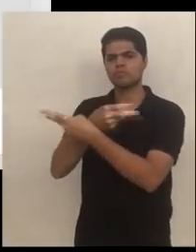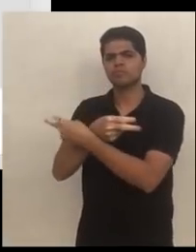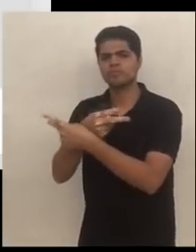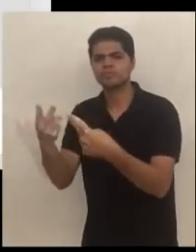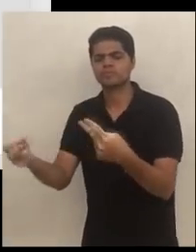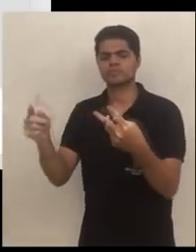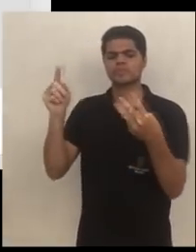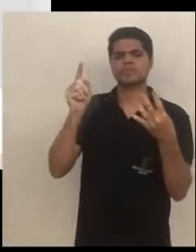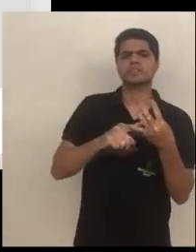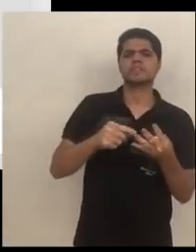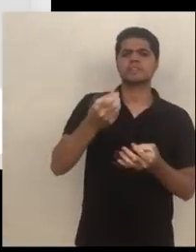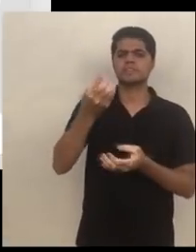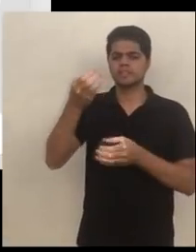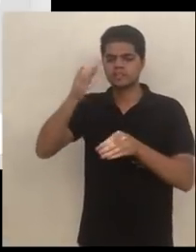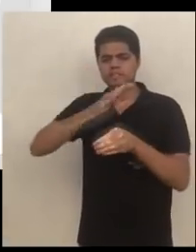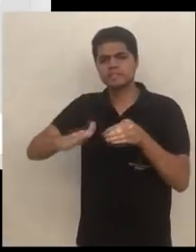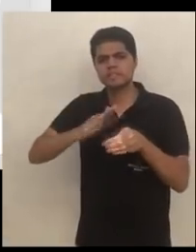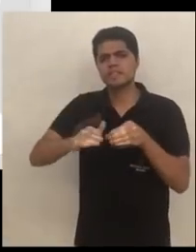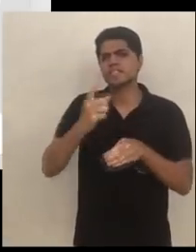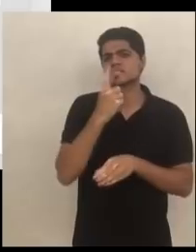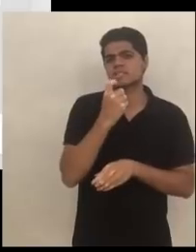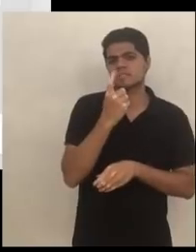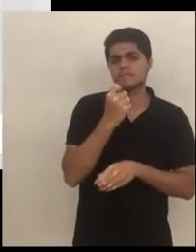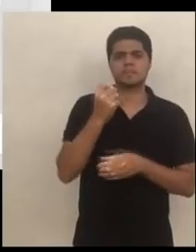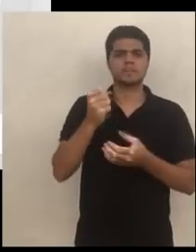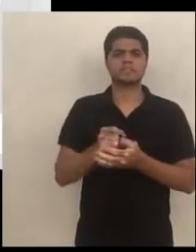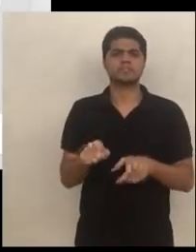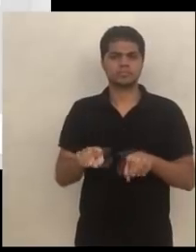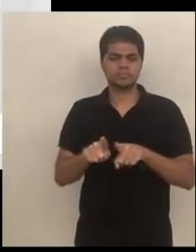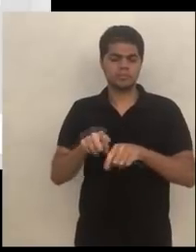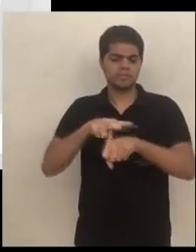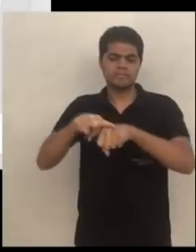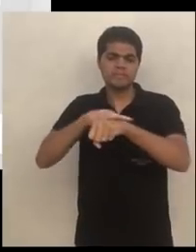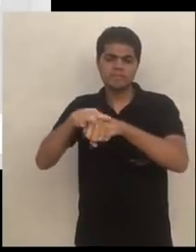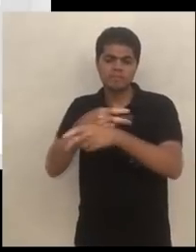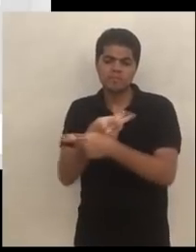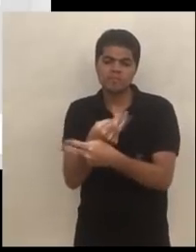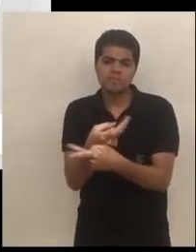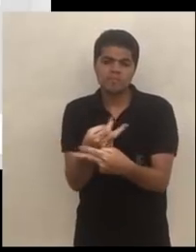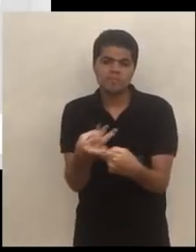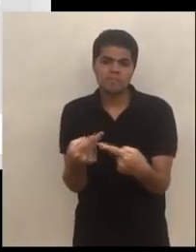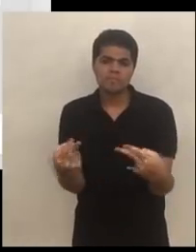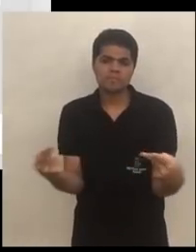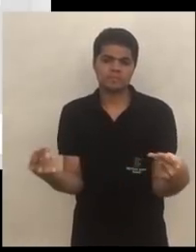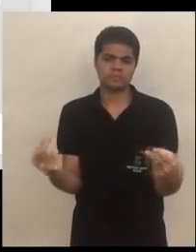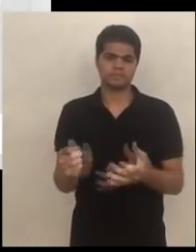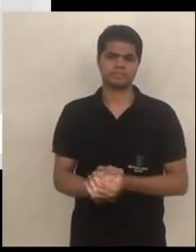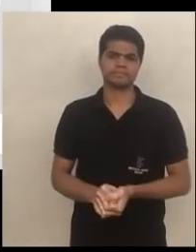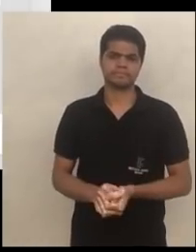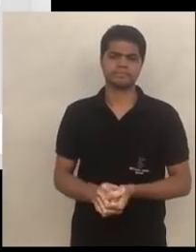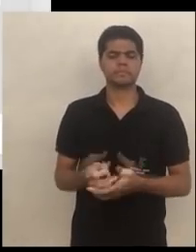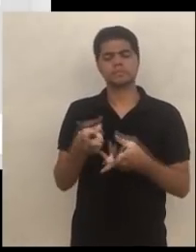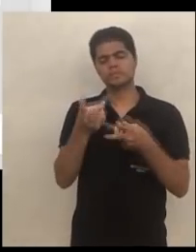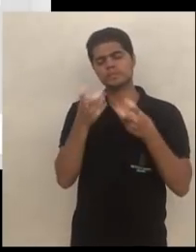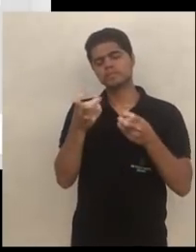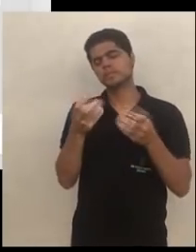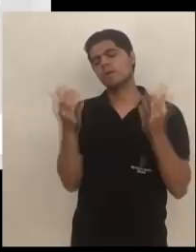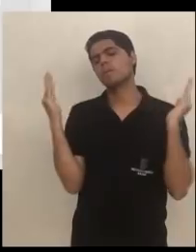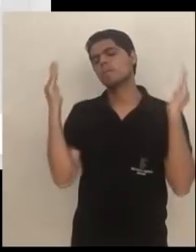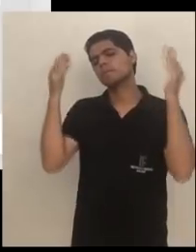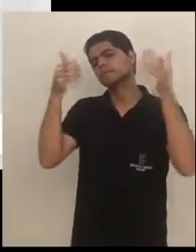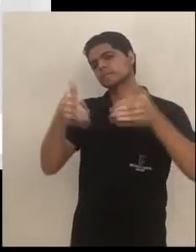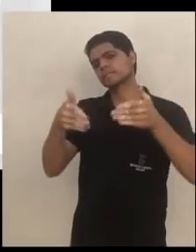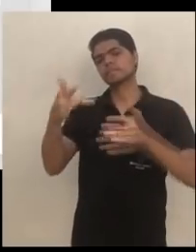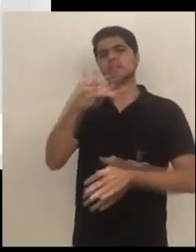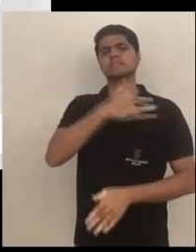hortaliças, já na parte mais inferior. Motivos para consumir orgânico. E aí outro dado que eu só vou mostrar a tendência, né? A saúde. A